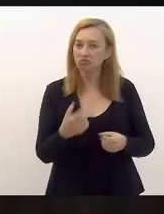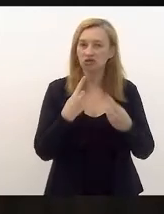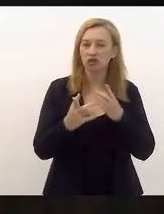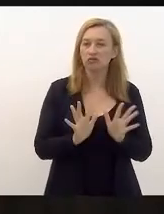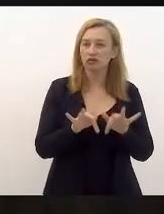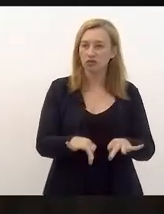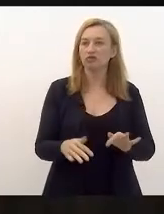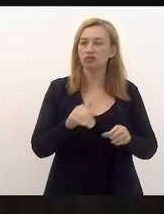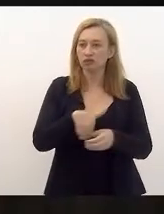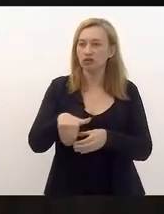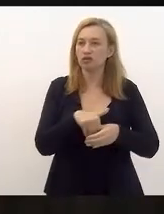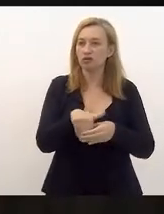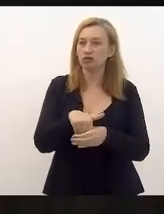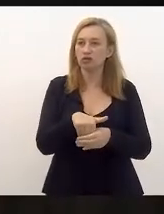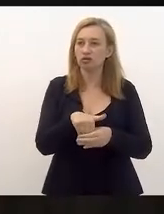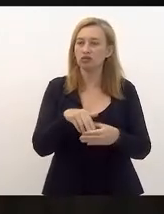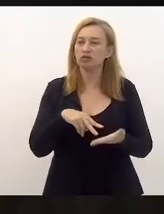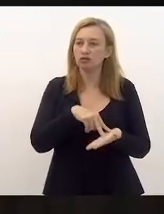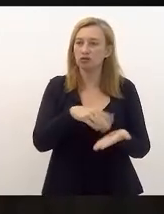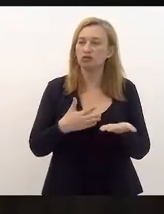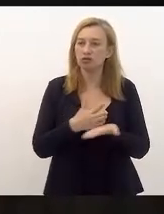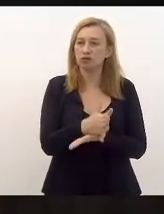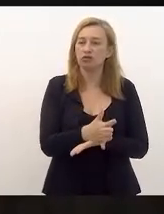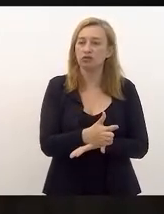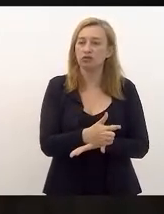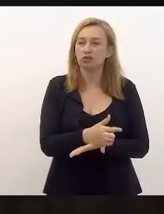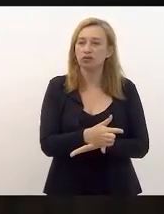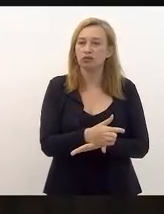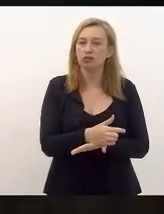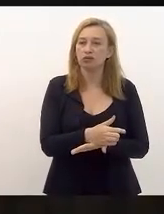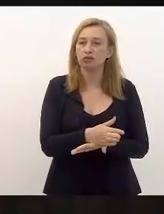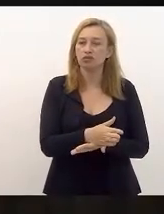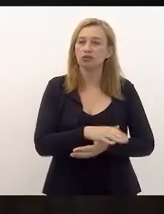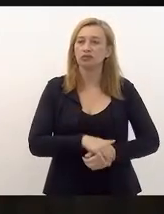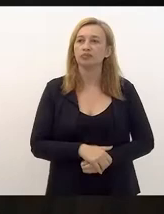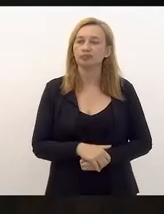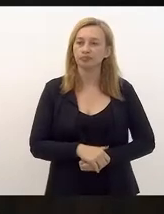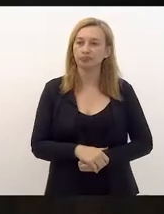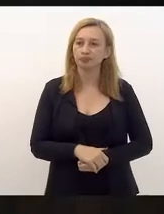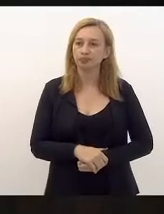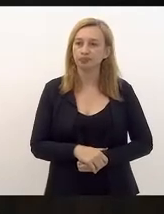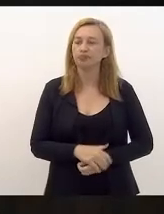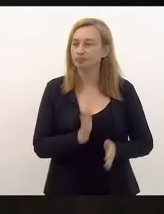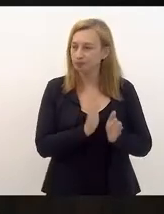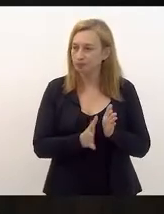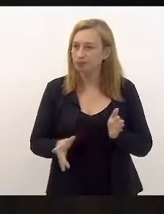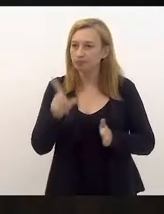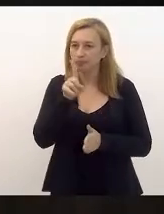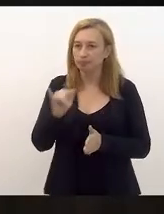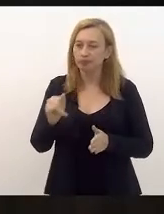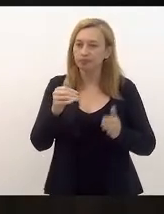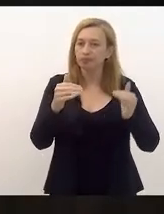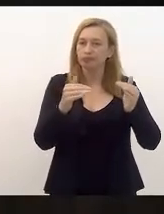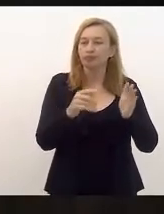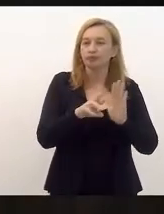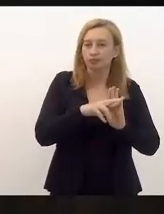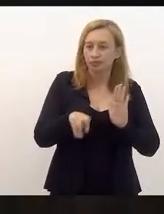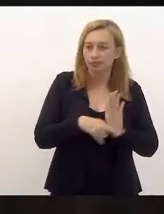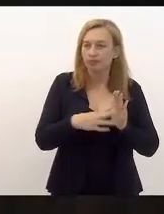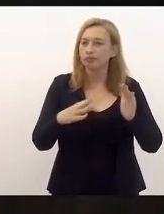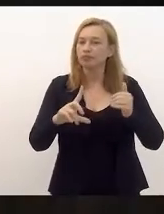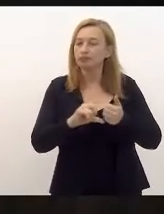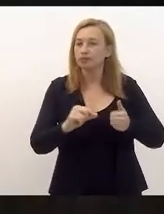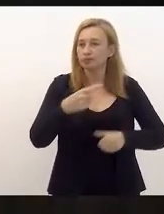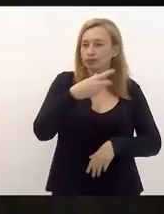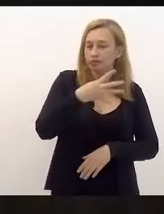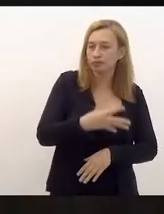encerra a discussão. Em votação, os senhores que aprovam, permaneçam como estão aprovados. Vai à promulgação. Incluído na ordem do dia, de acordo com o parágrafo 3º do artigo 47